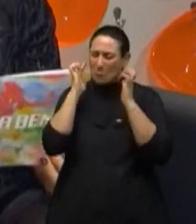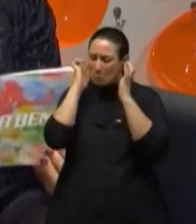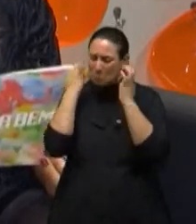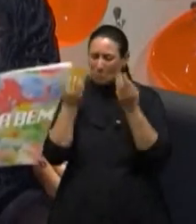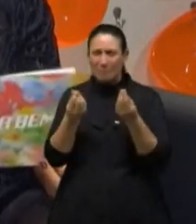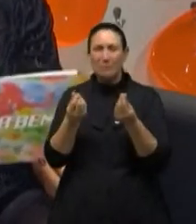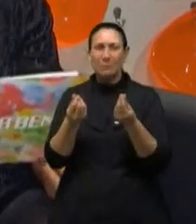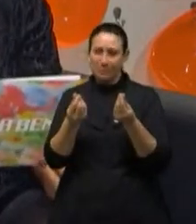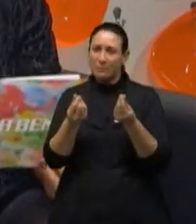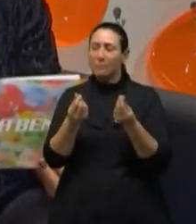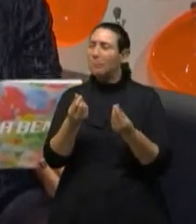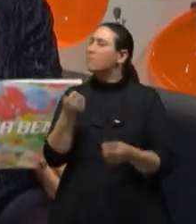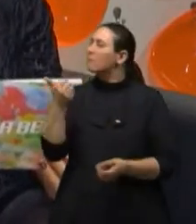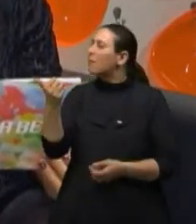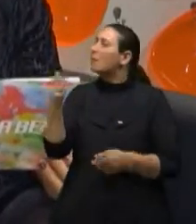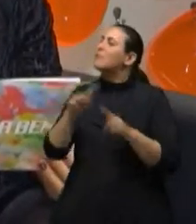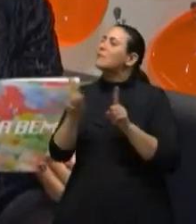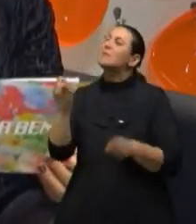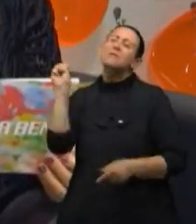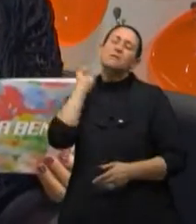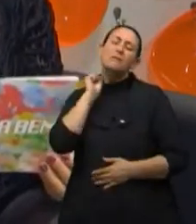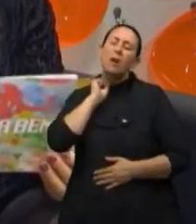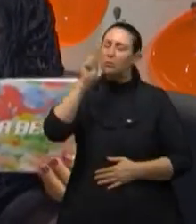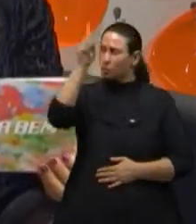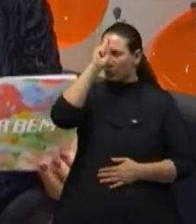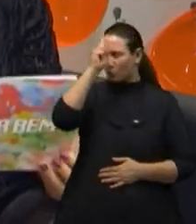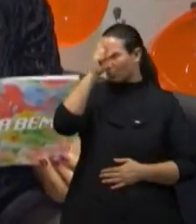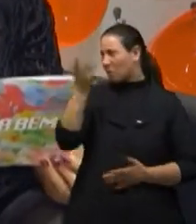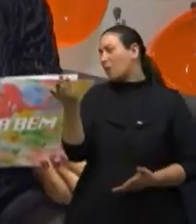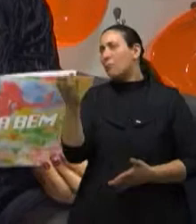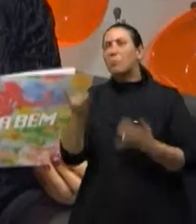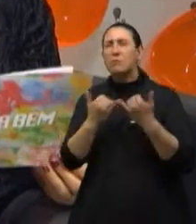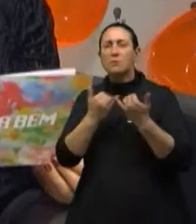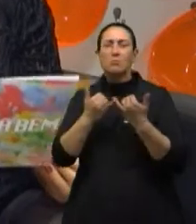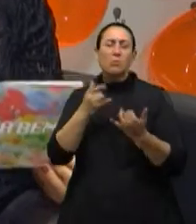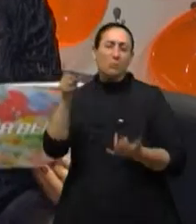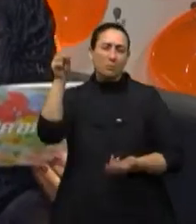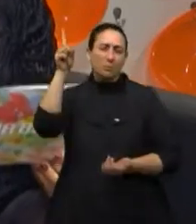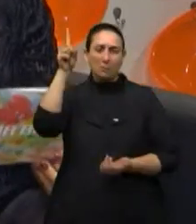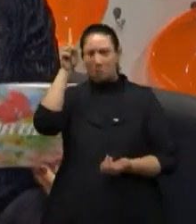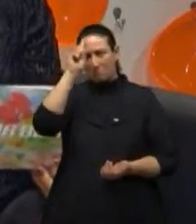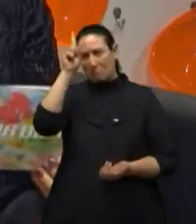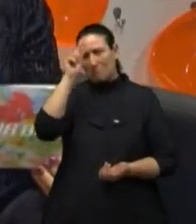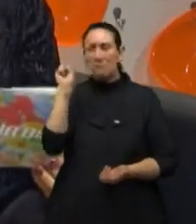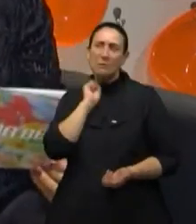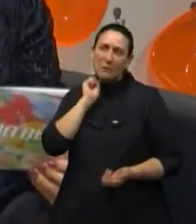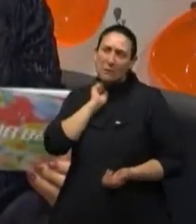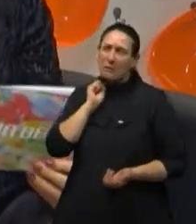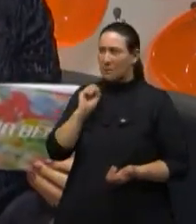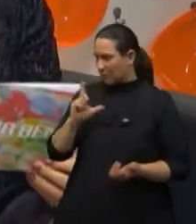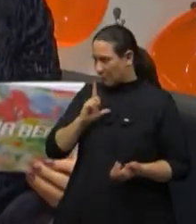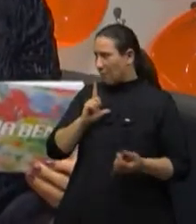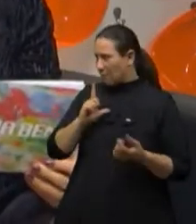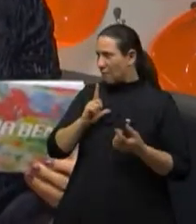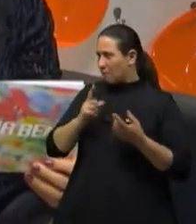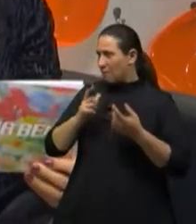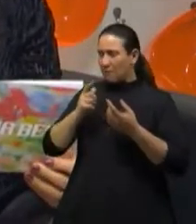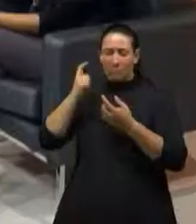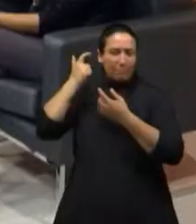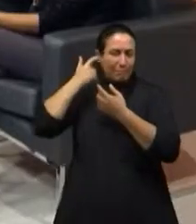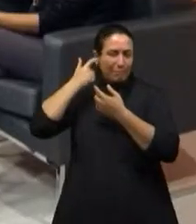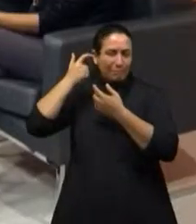diária minha amiga Vivian o estess também faz um prejuízo tem um prejuízo paraa